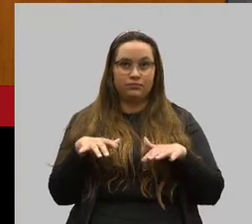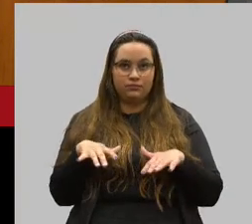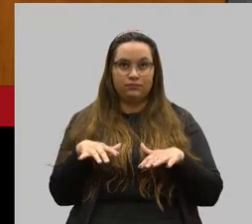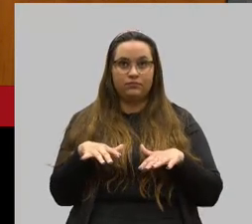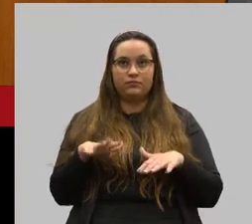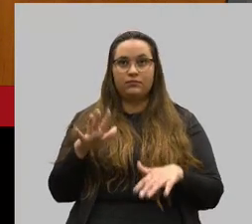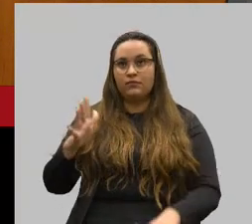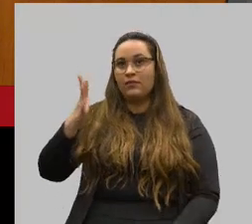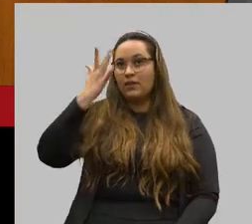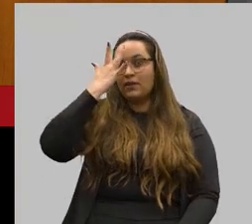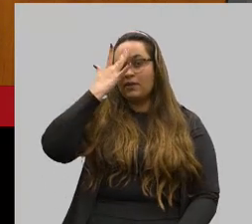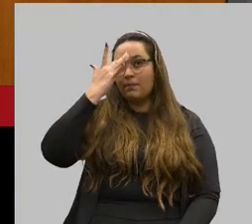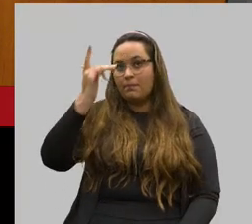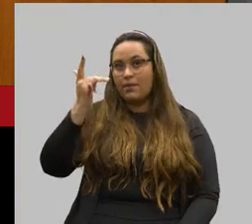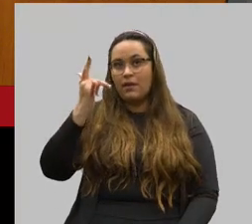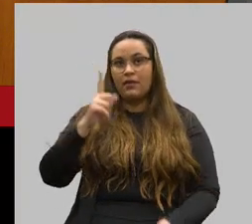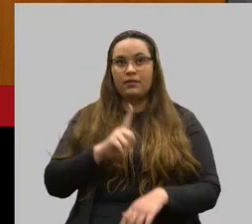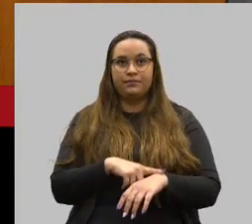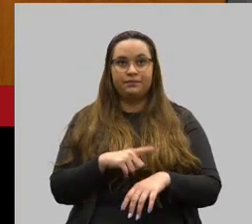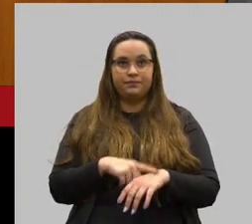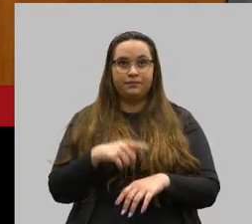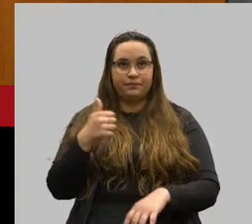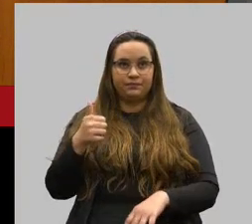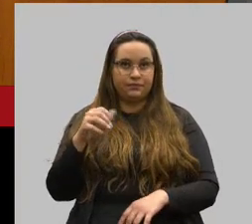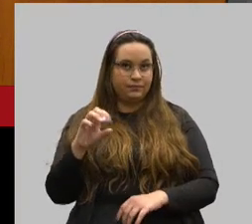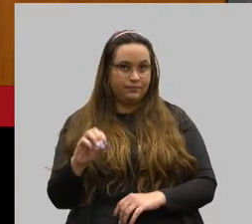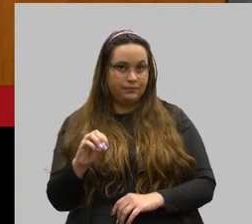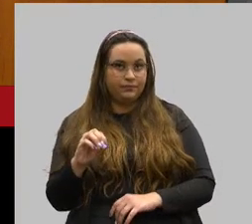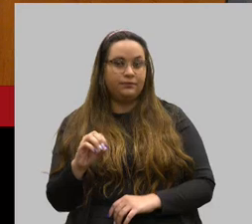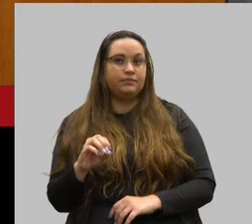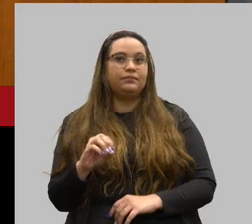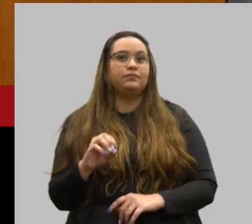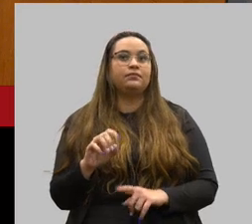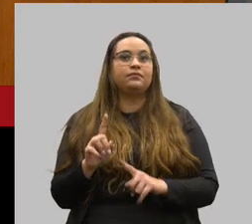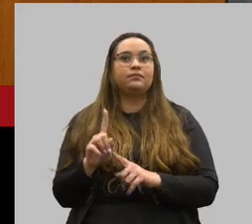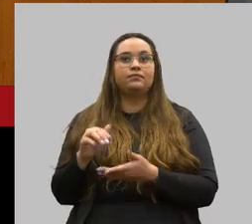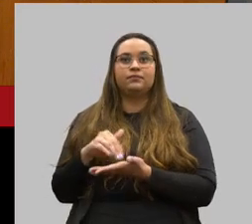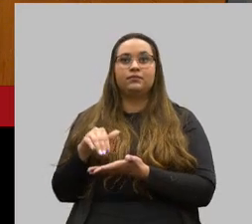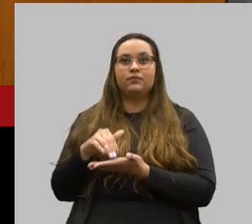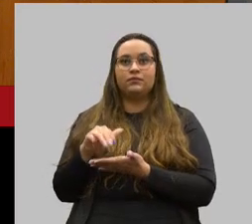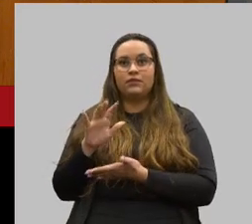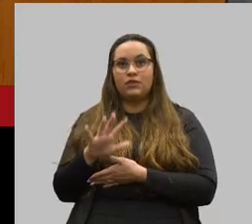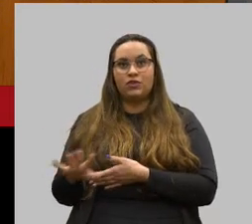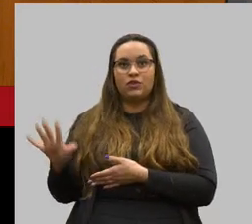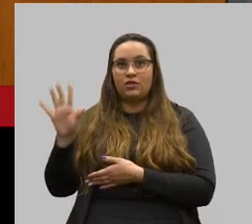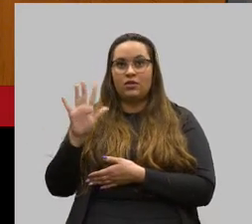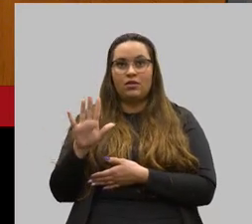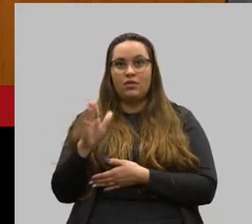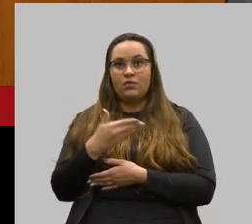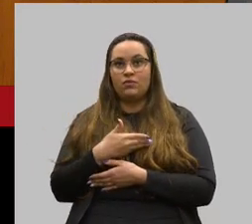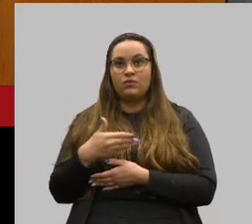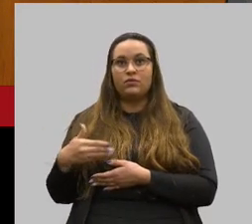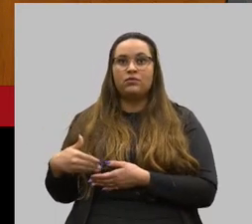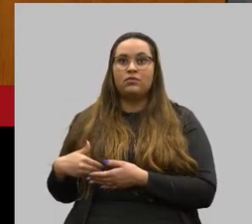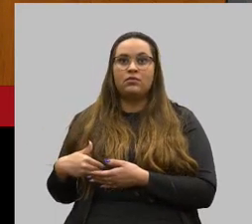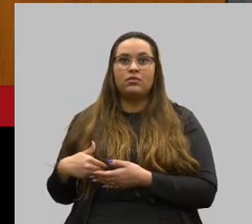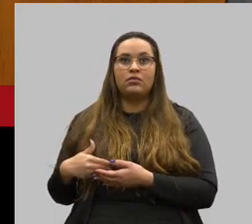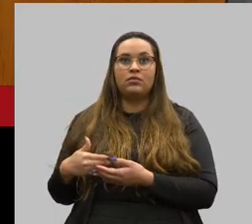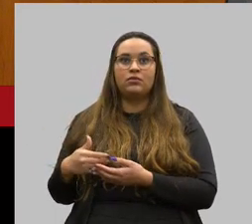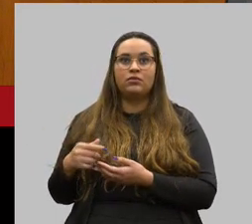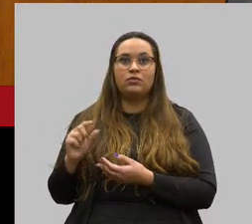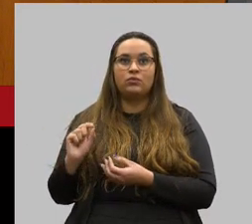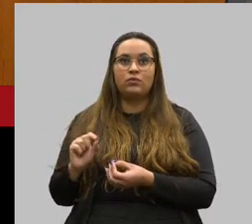amanhã às 10 horas para tratar aqui com o secretário Geral do Estado eh o